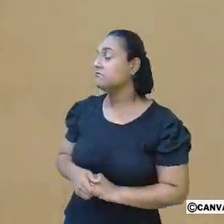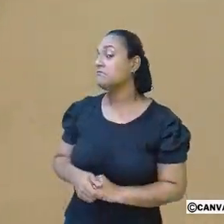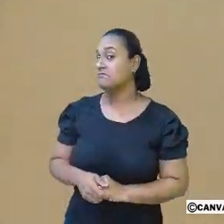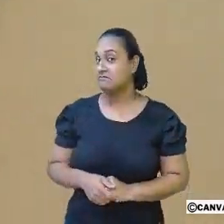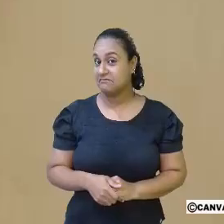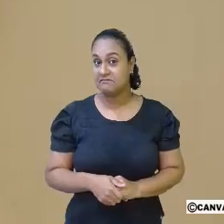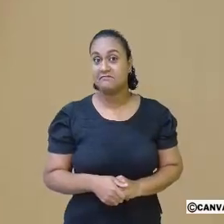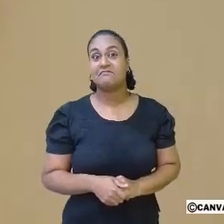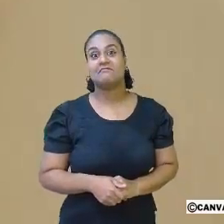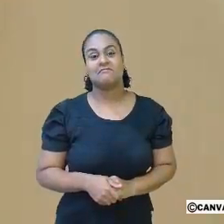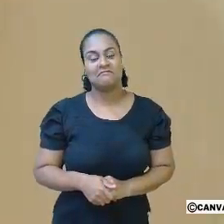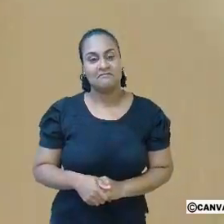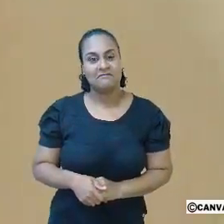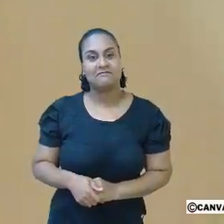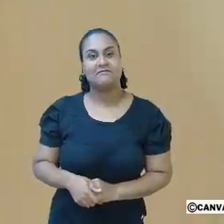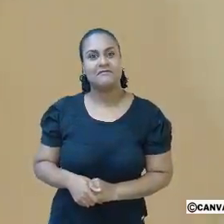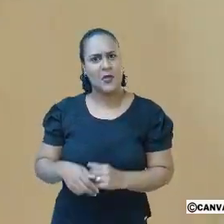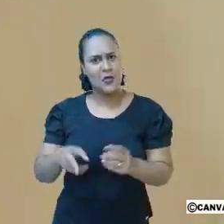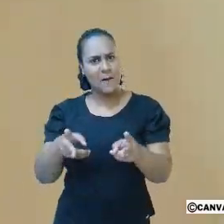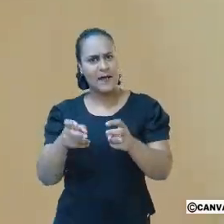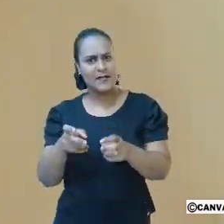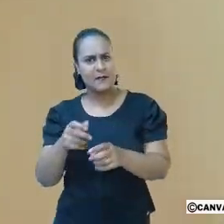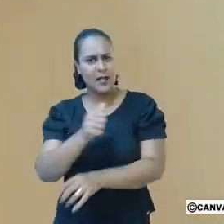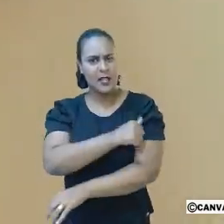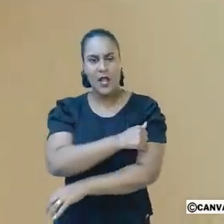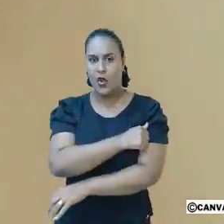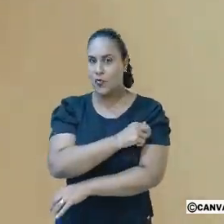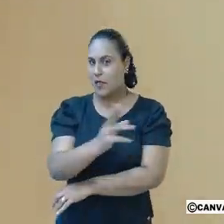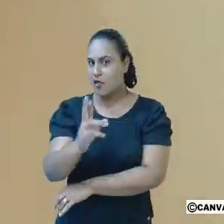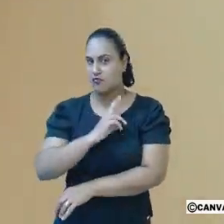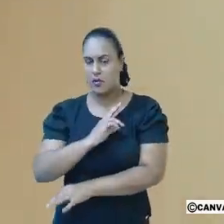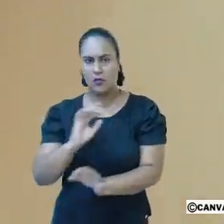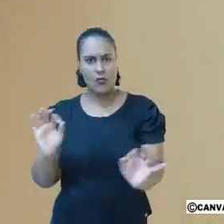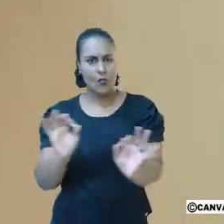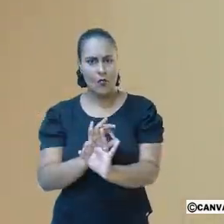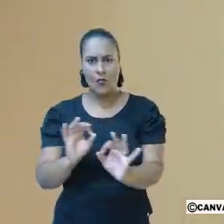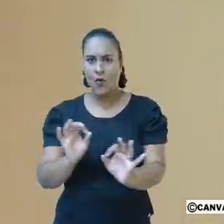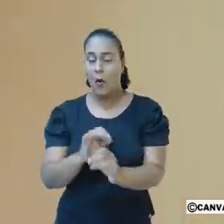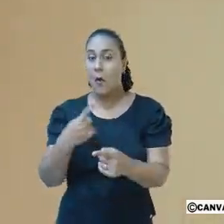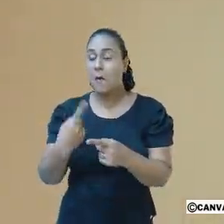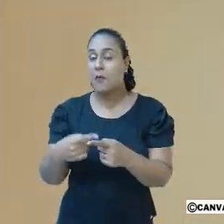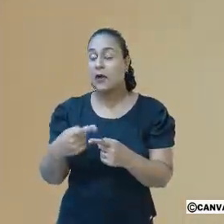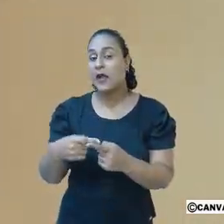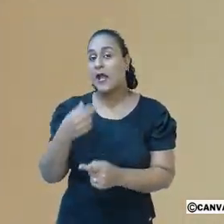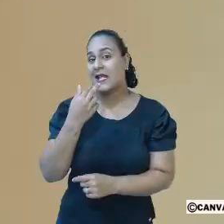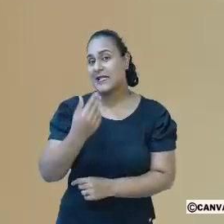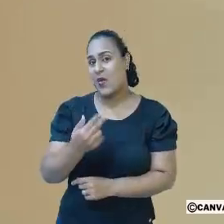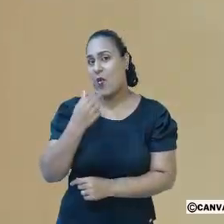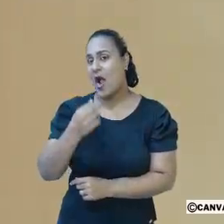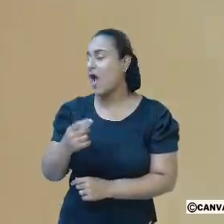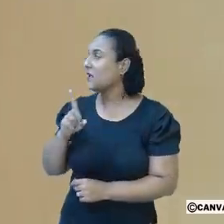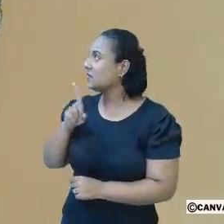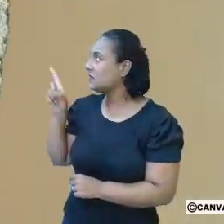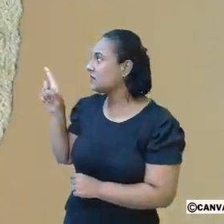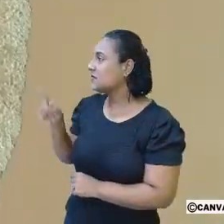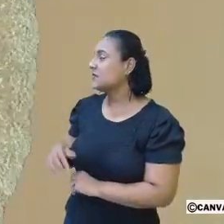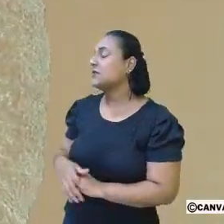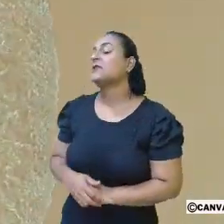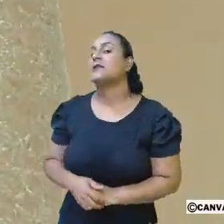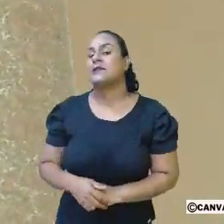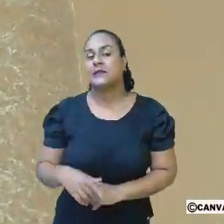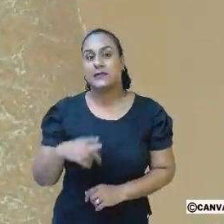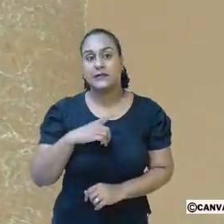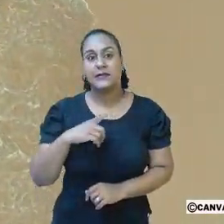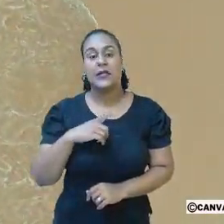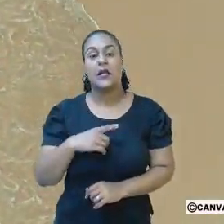Pois é, eu estou vendo que tem gente dizendo aí que não, né? Justamente água salgada. Ou seja, nós temos uma